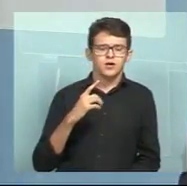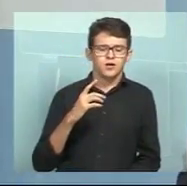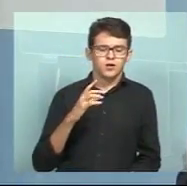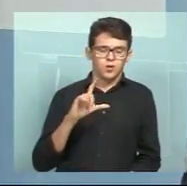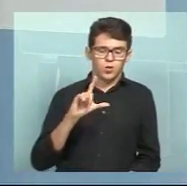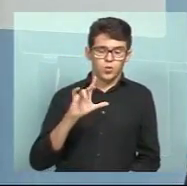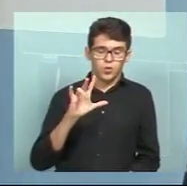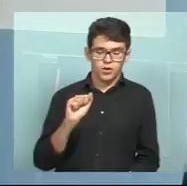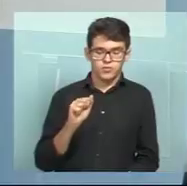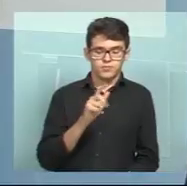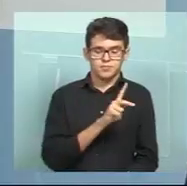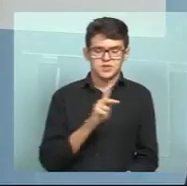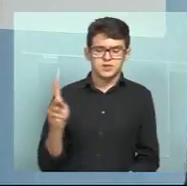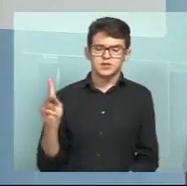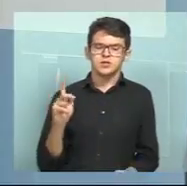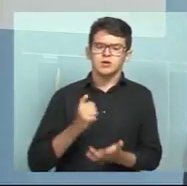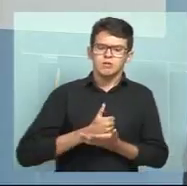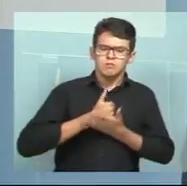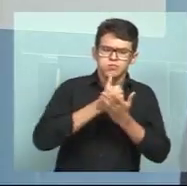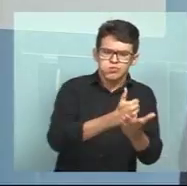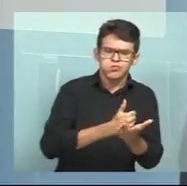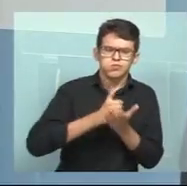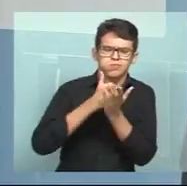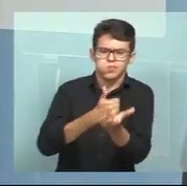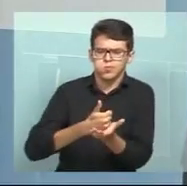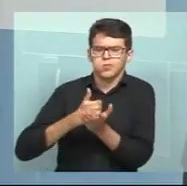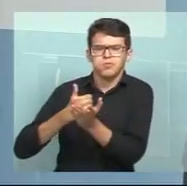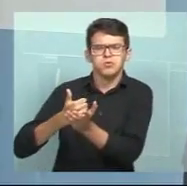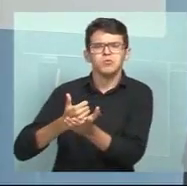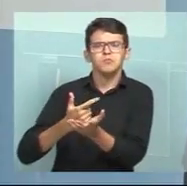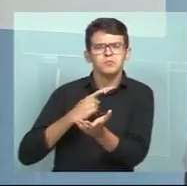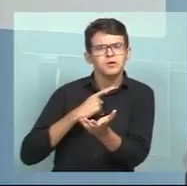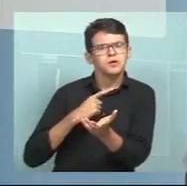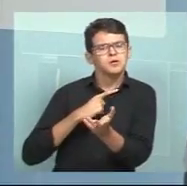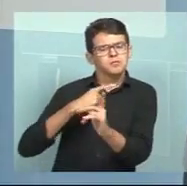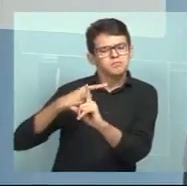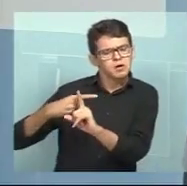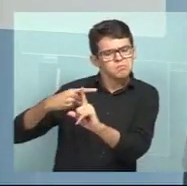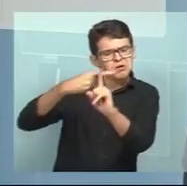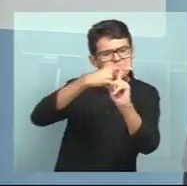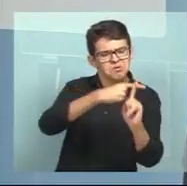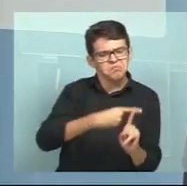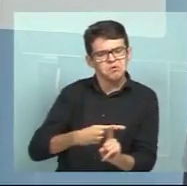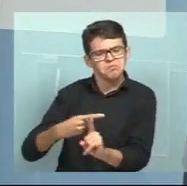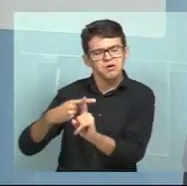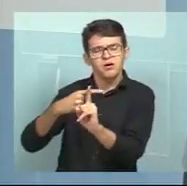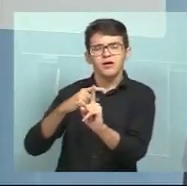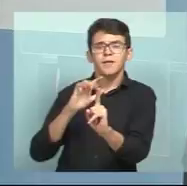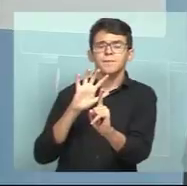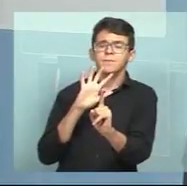Coisas que atingiu o cidadão mais pobre. Eu dei um exemplo hoje no meu programa de rádio, até repeti aqui, Luiz.